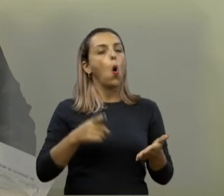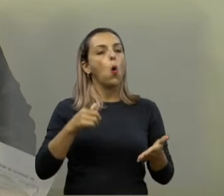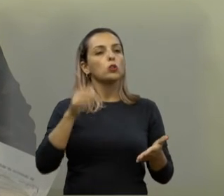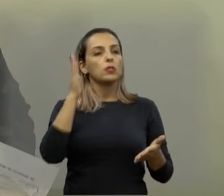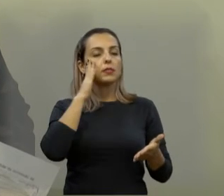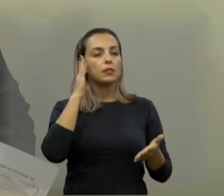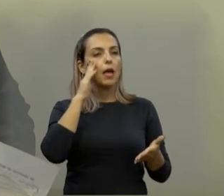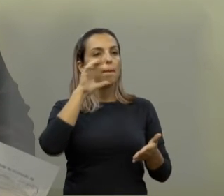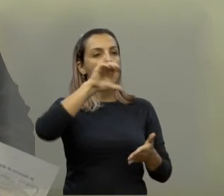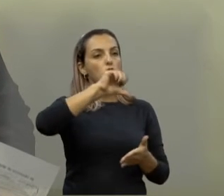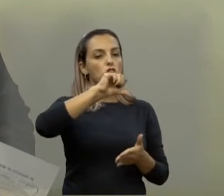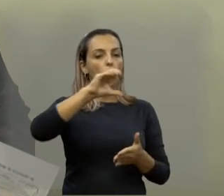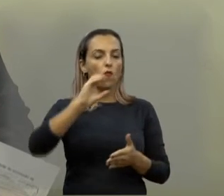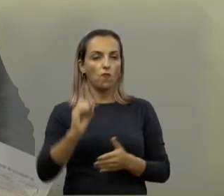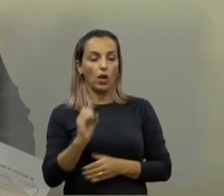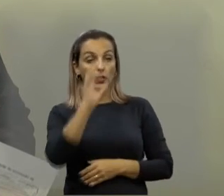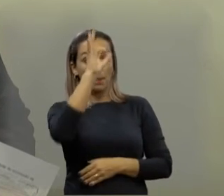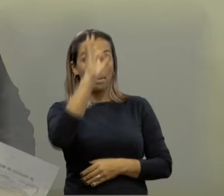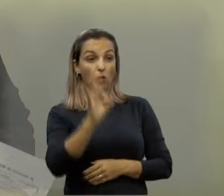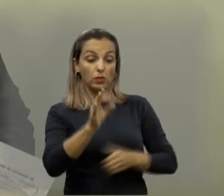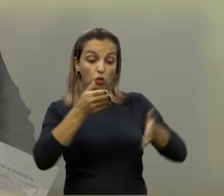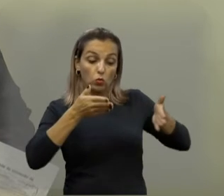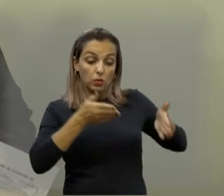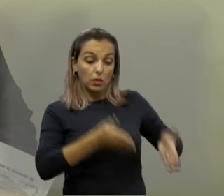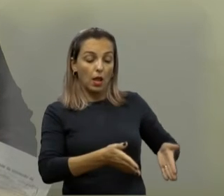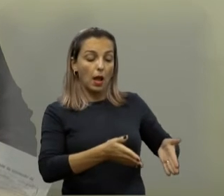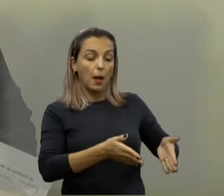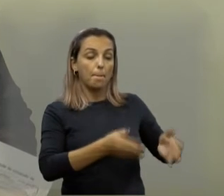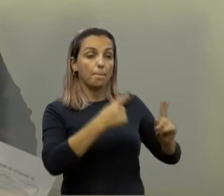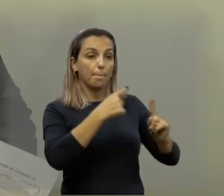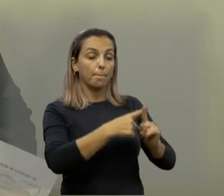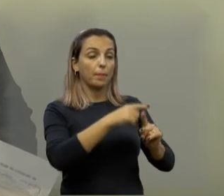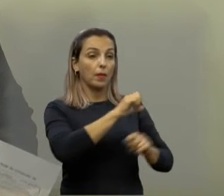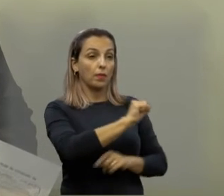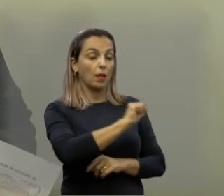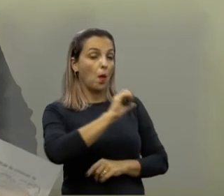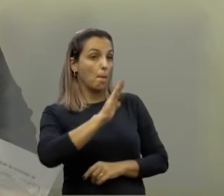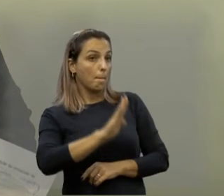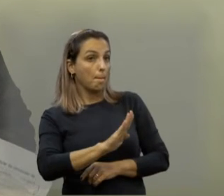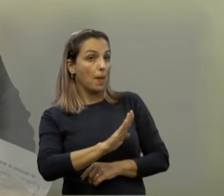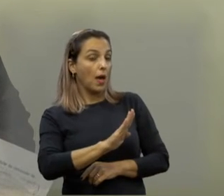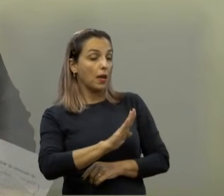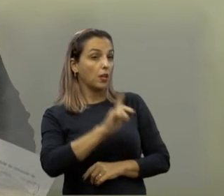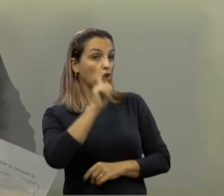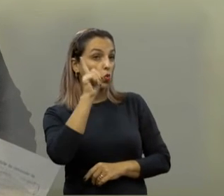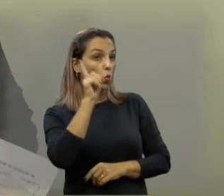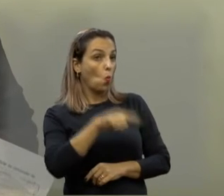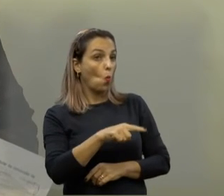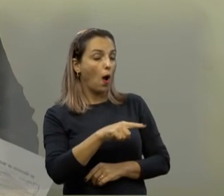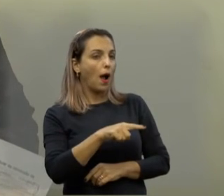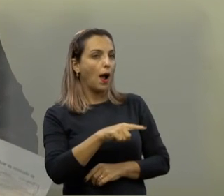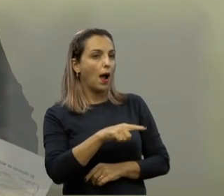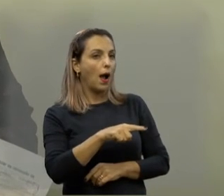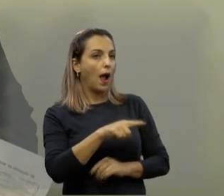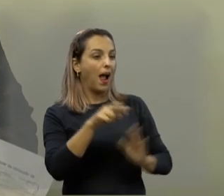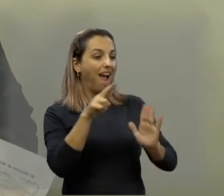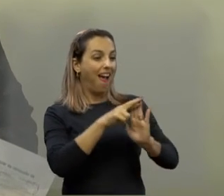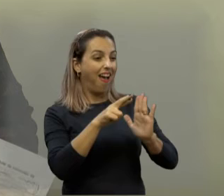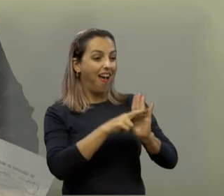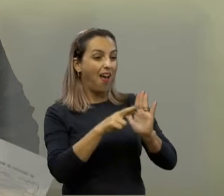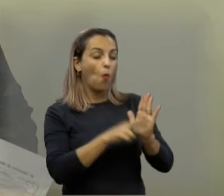cerca de noventa porcento das sepulturas localizadas no cemitério São Bento estão em situação de